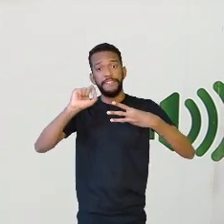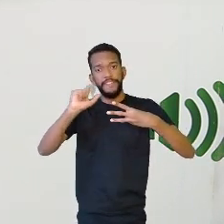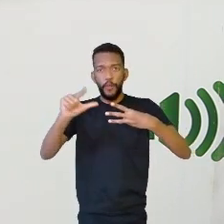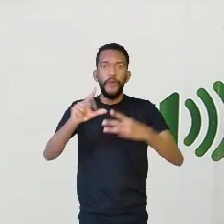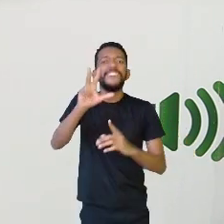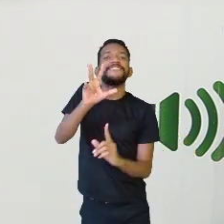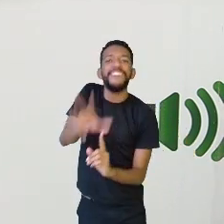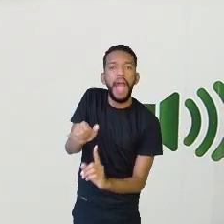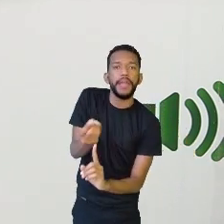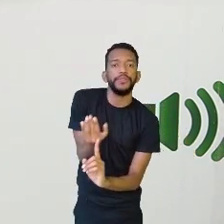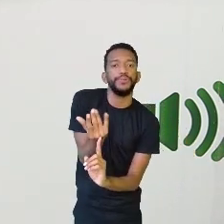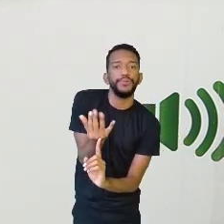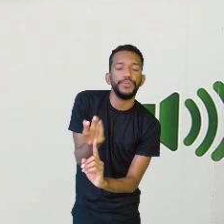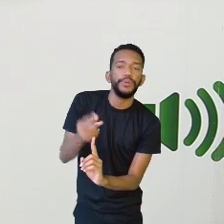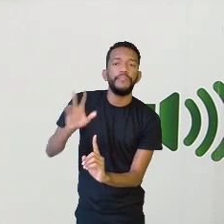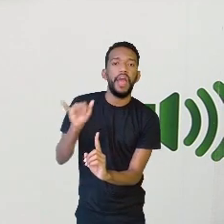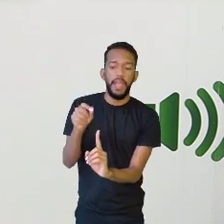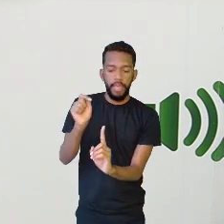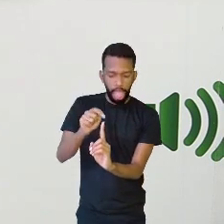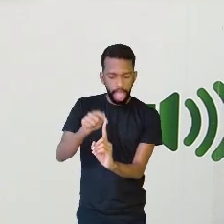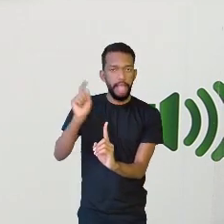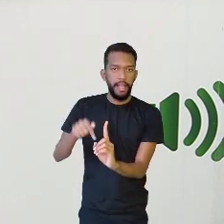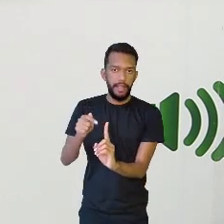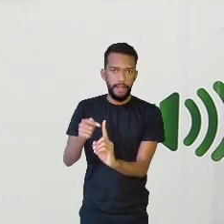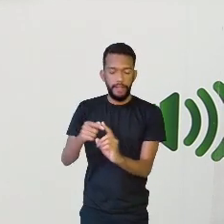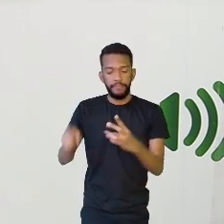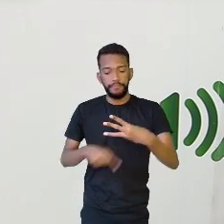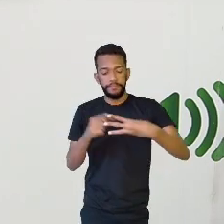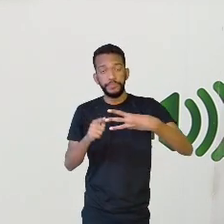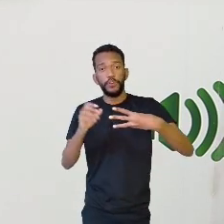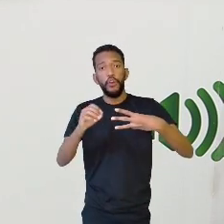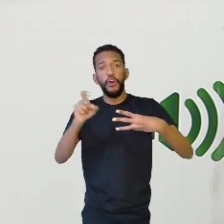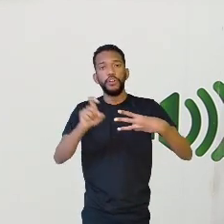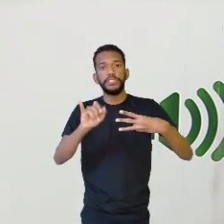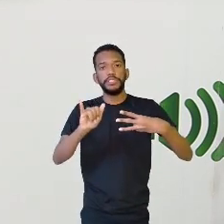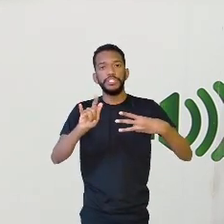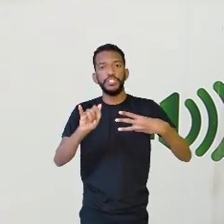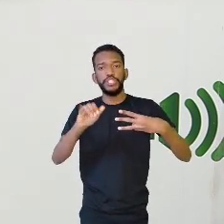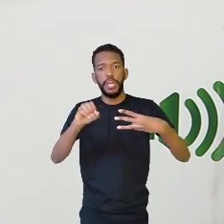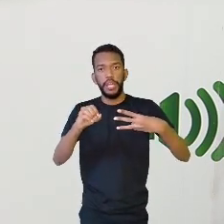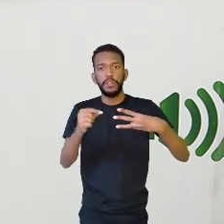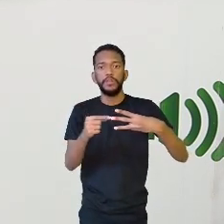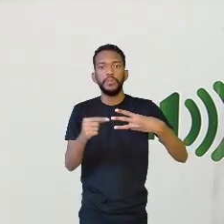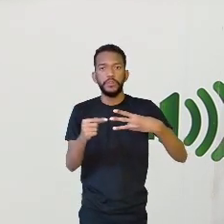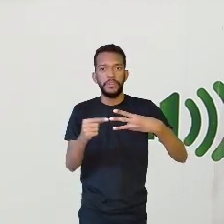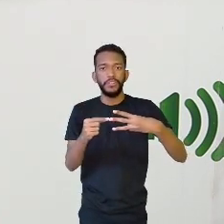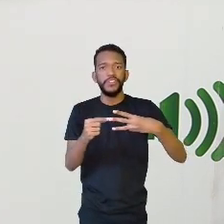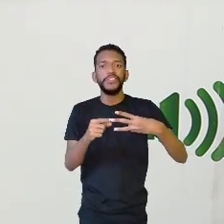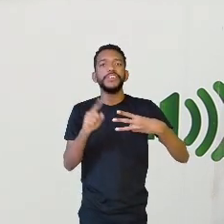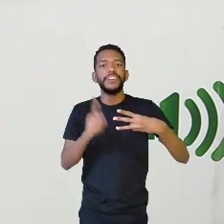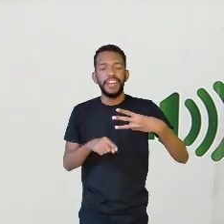estaria funcionando como combustível, e preciso do oxigênio.